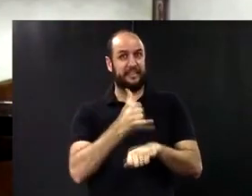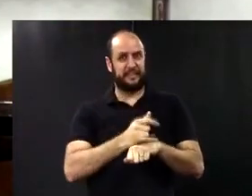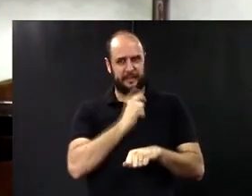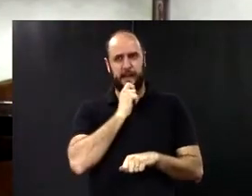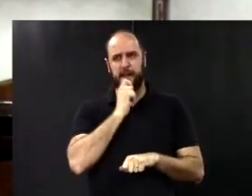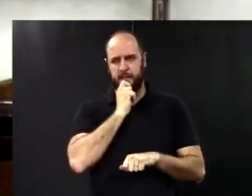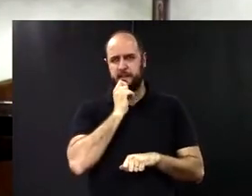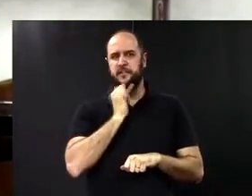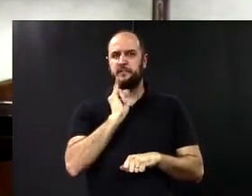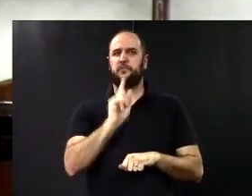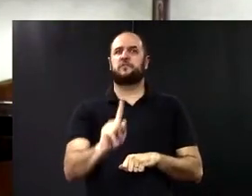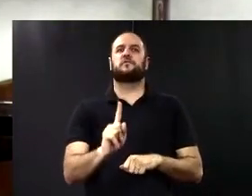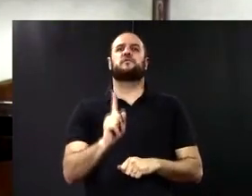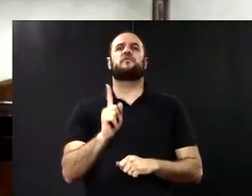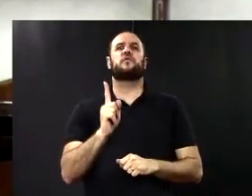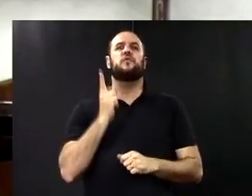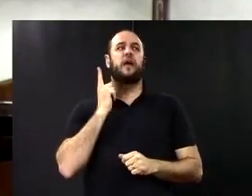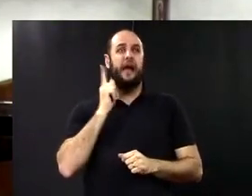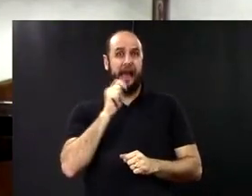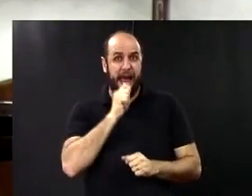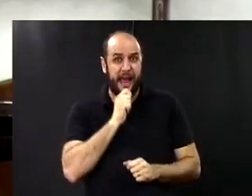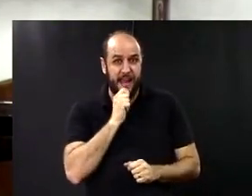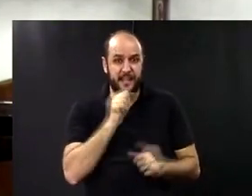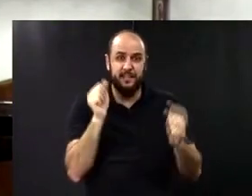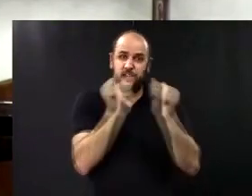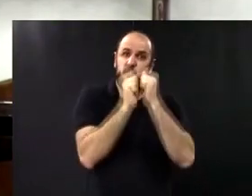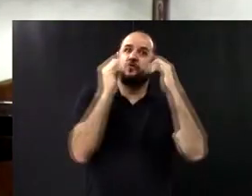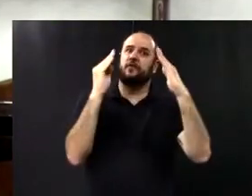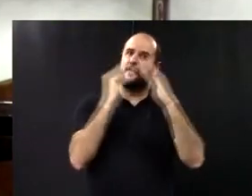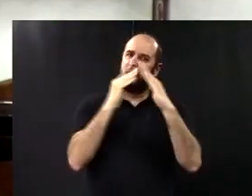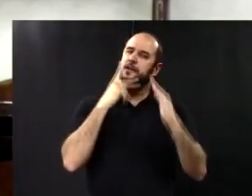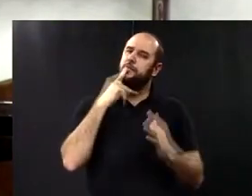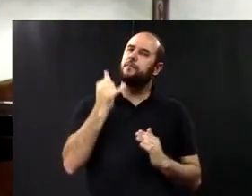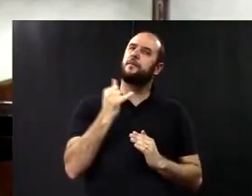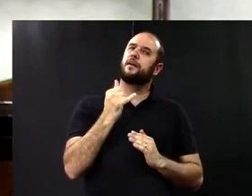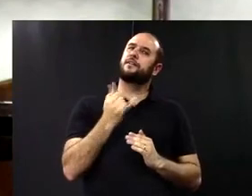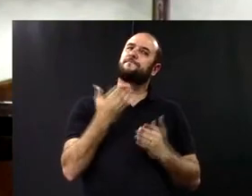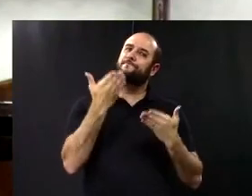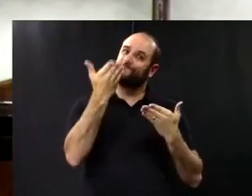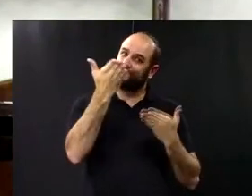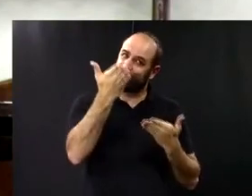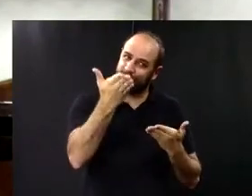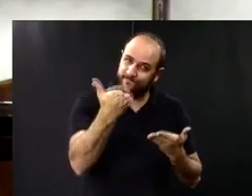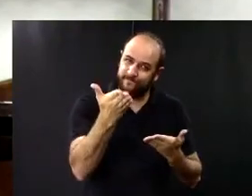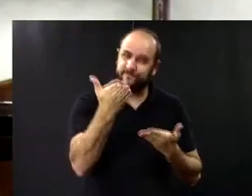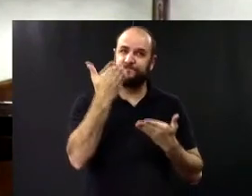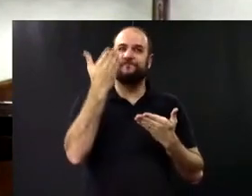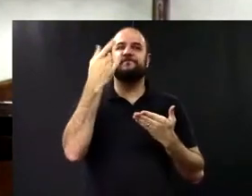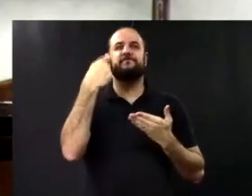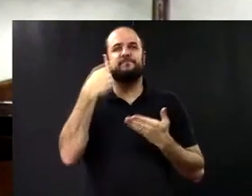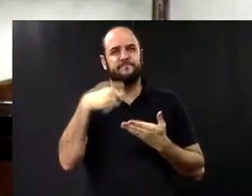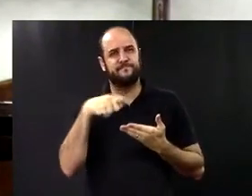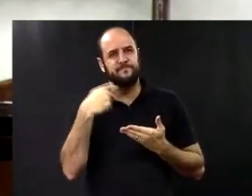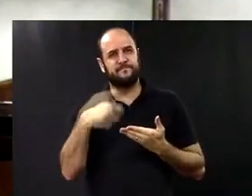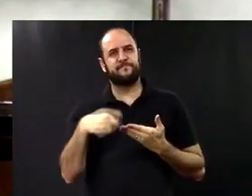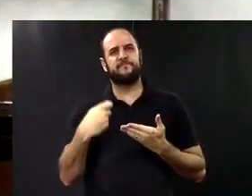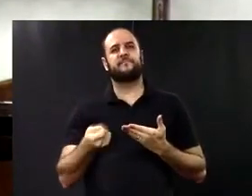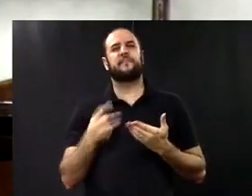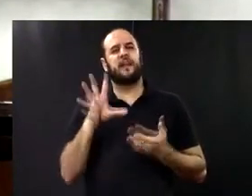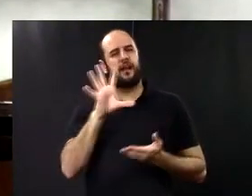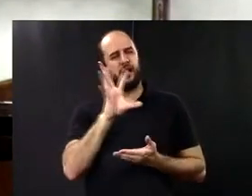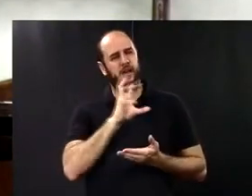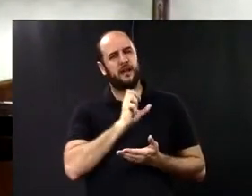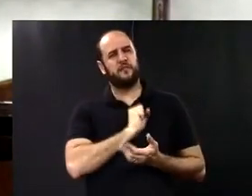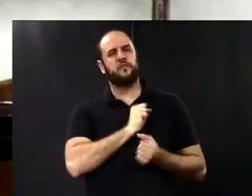governo do seu pai, é prerrogativa, filho, que você receba com amor